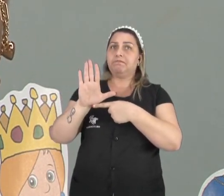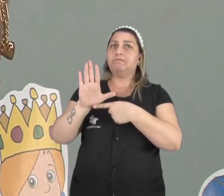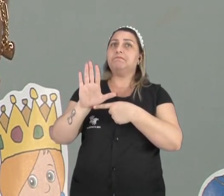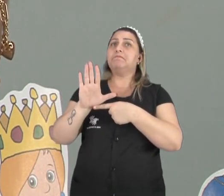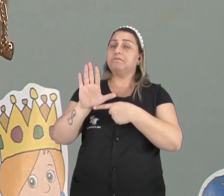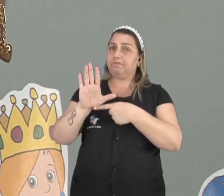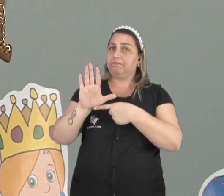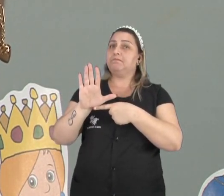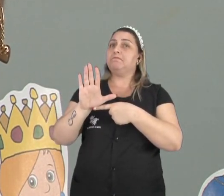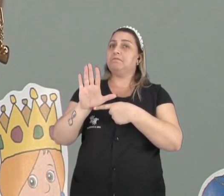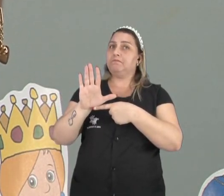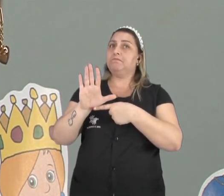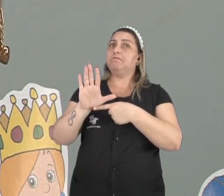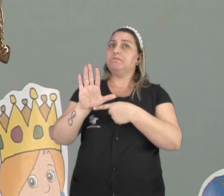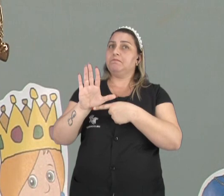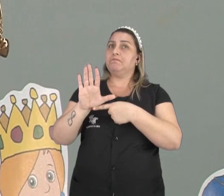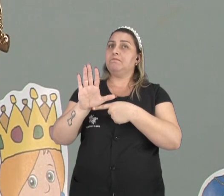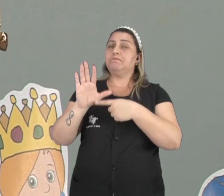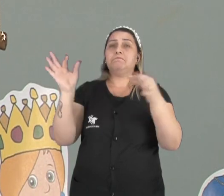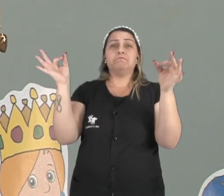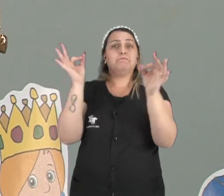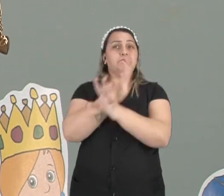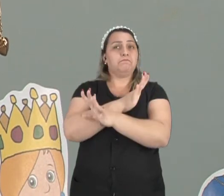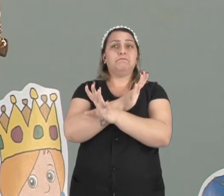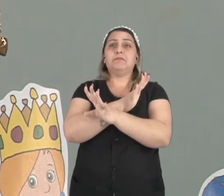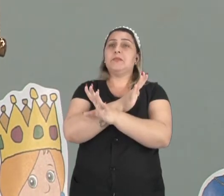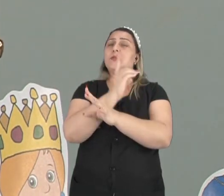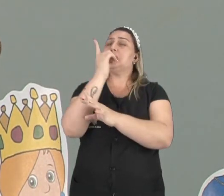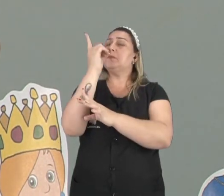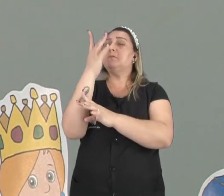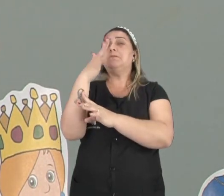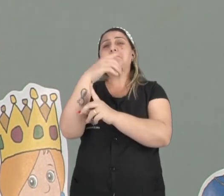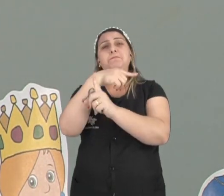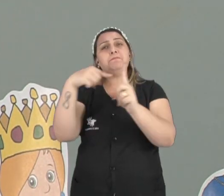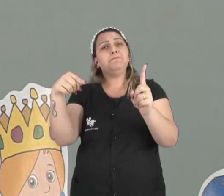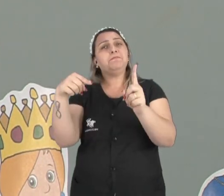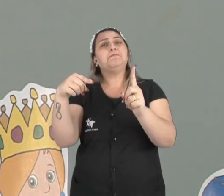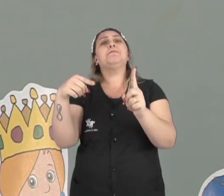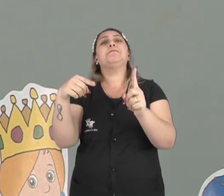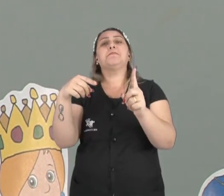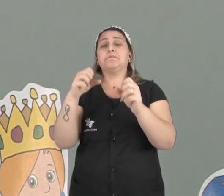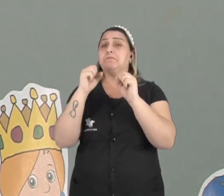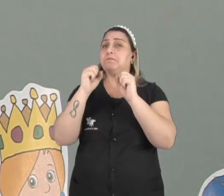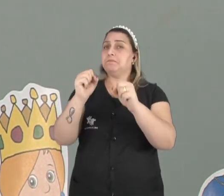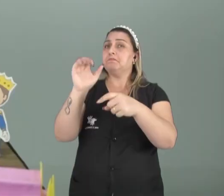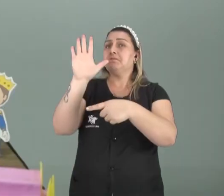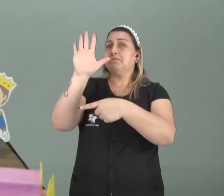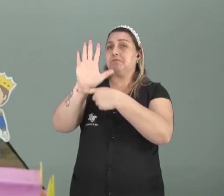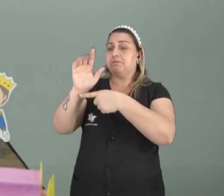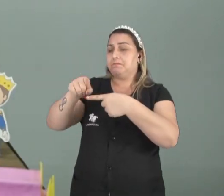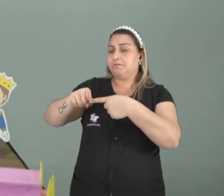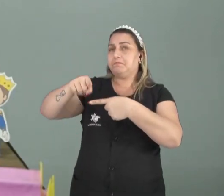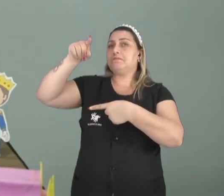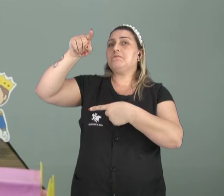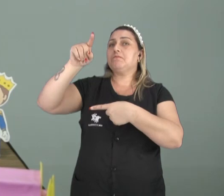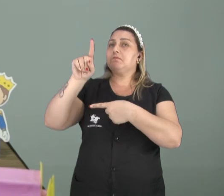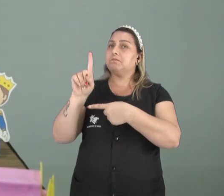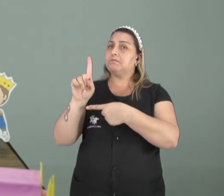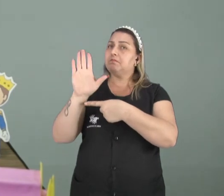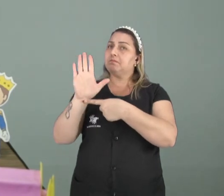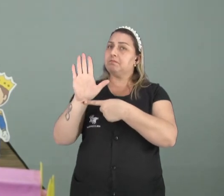ó, não completou 1 palmo, certo? Então, eu posso dizer que este lado do caderno tem